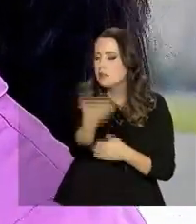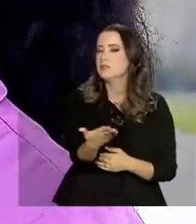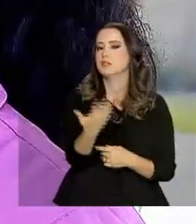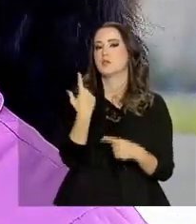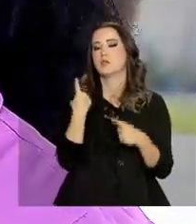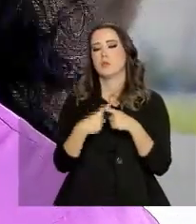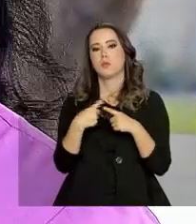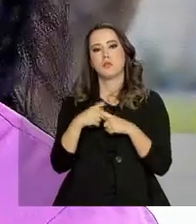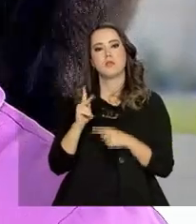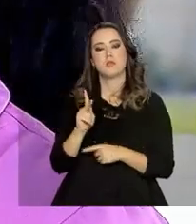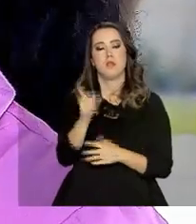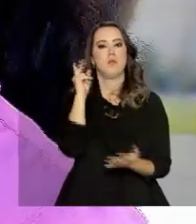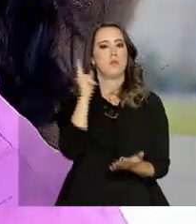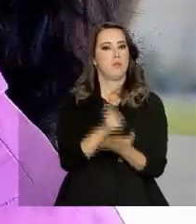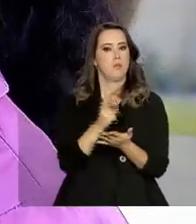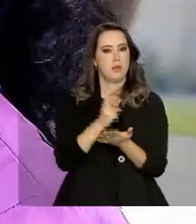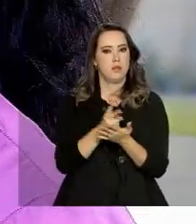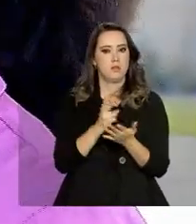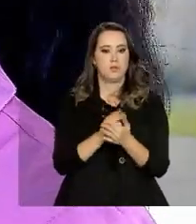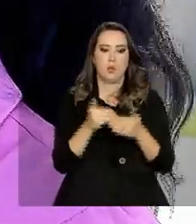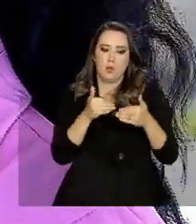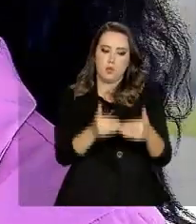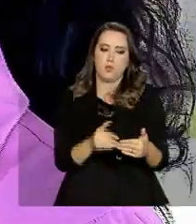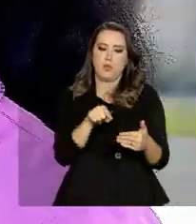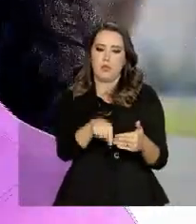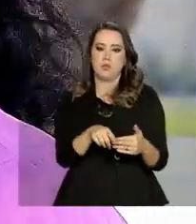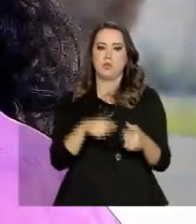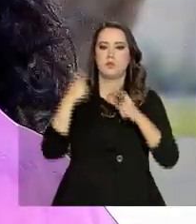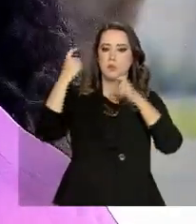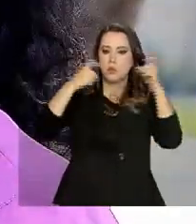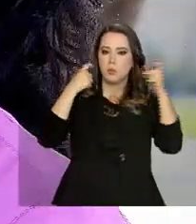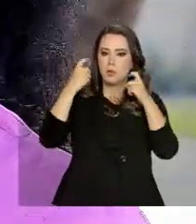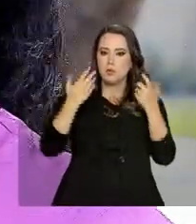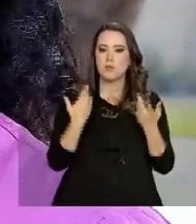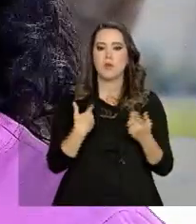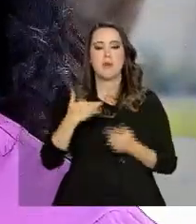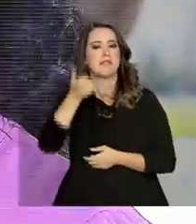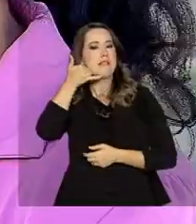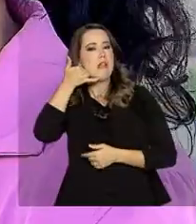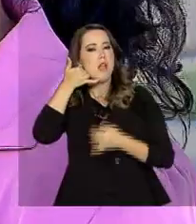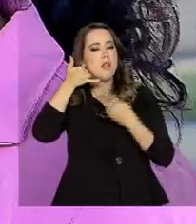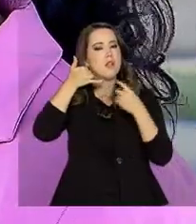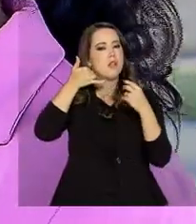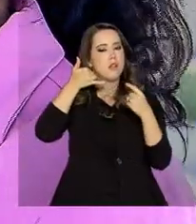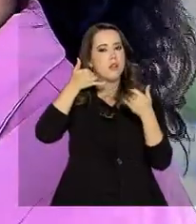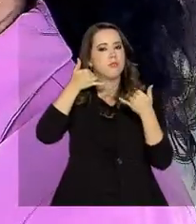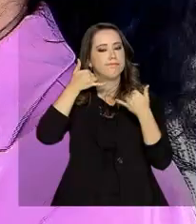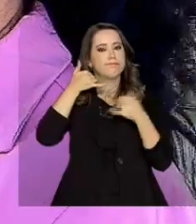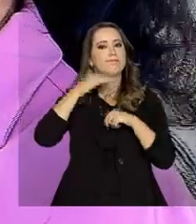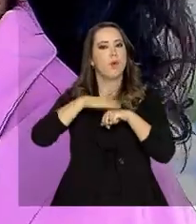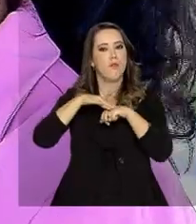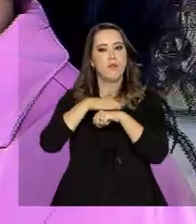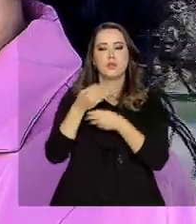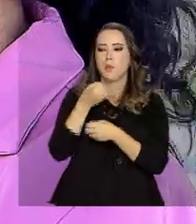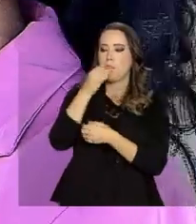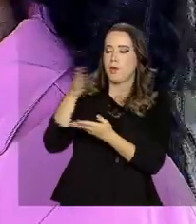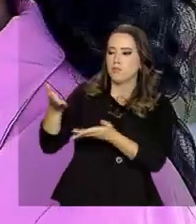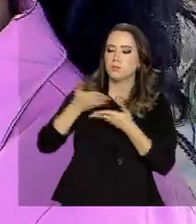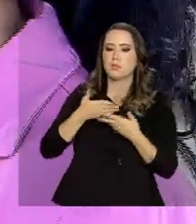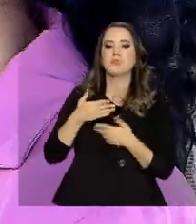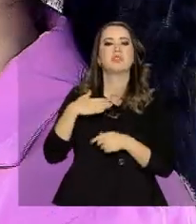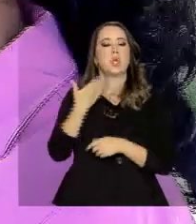sempre mesmo quando eu não estou presente ele se preocupa comigo eles leiam são pessoas que atende a gente super bem super